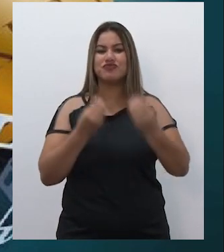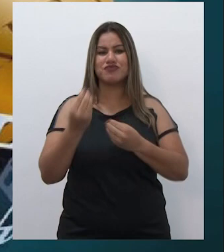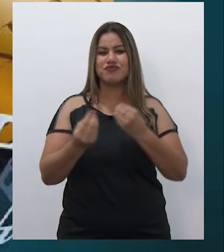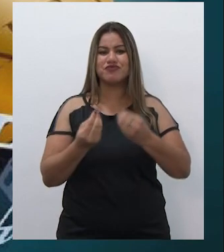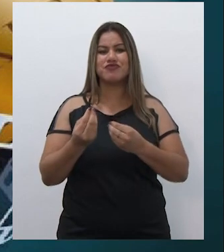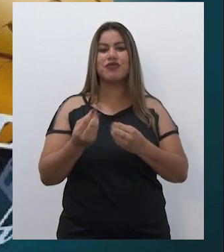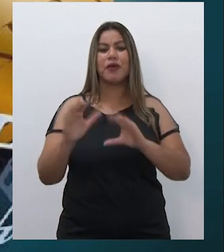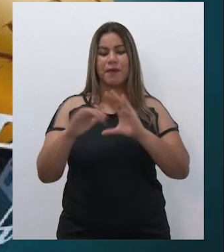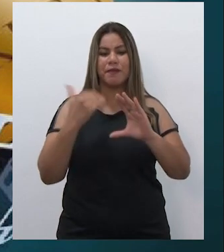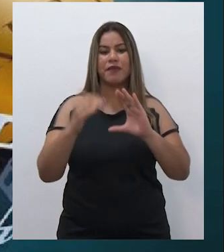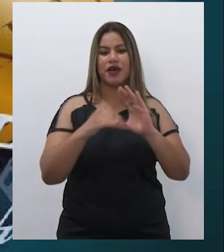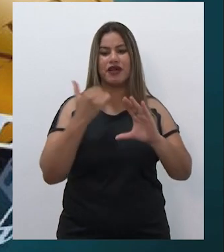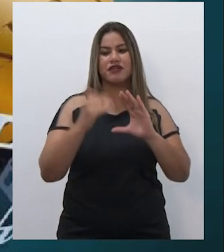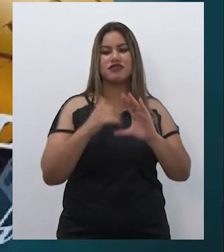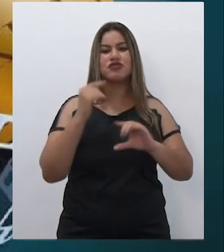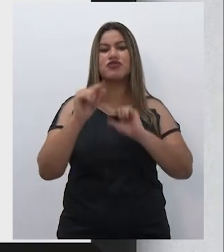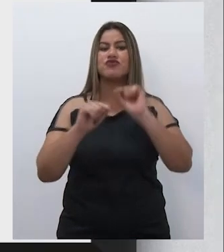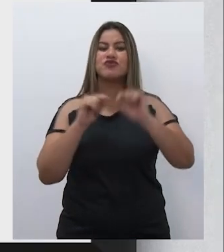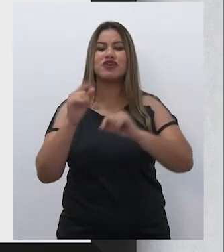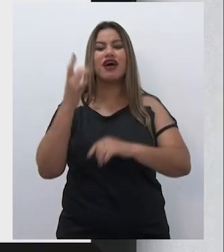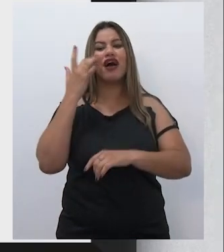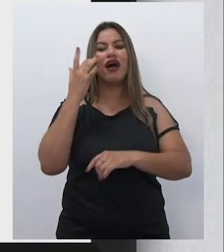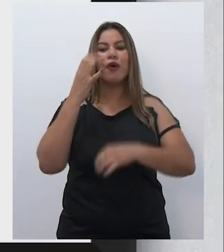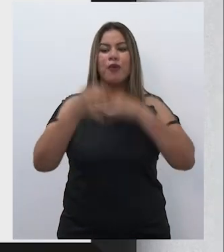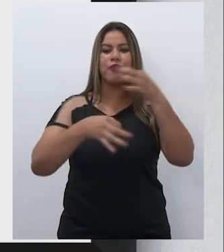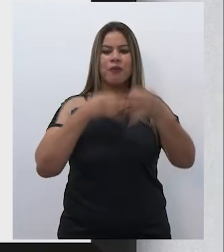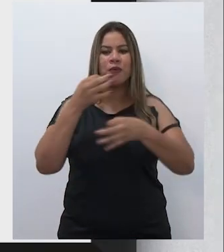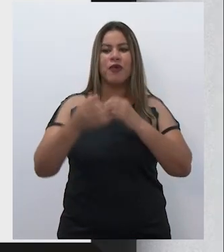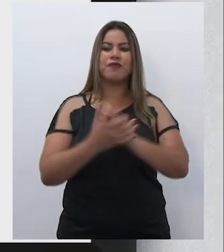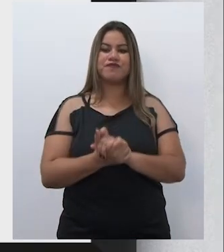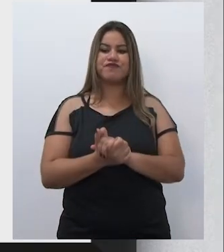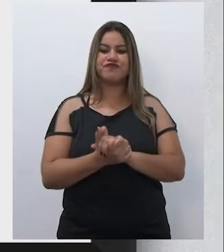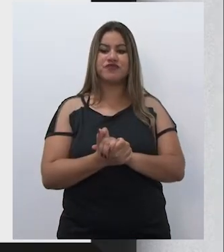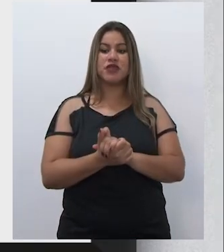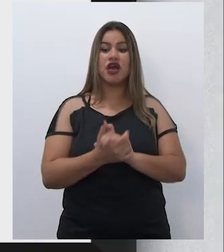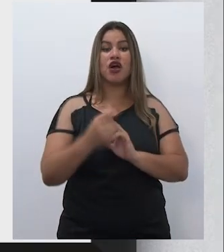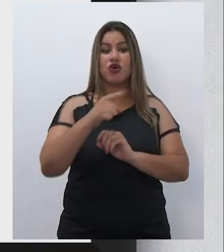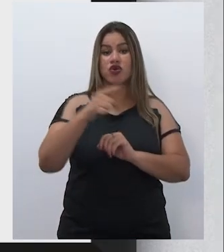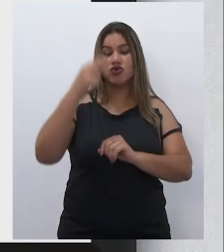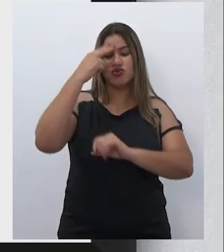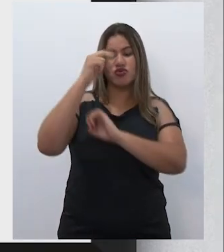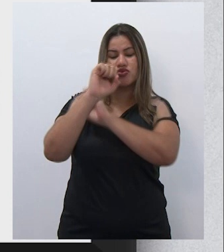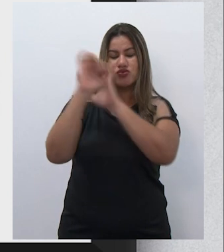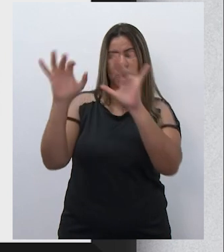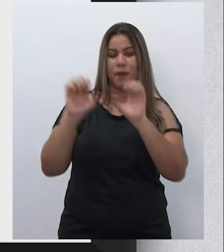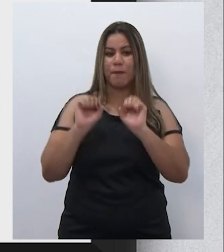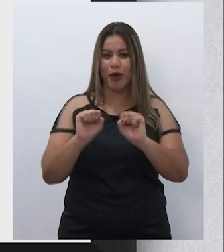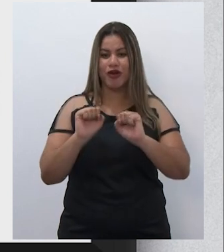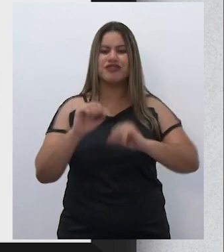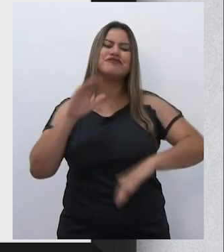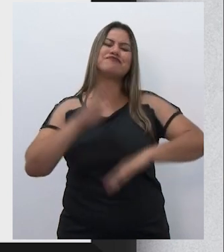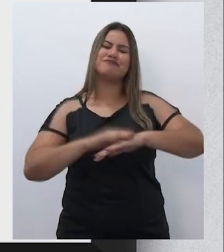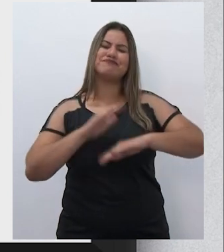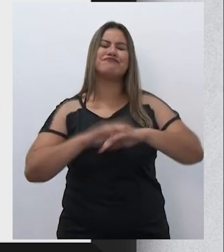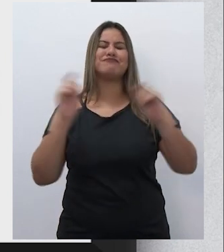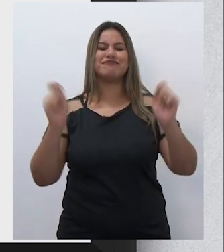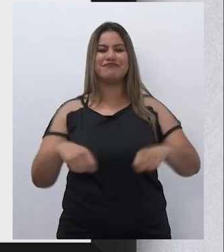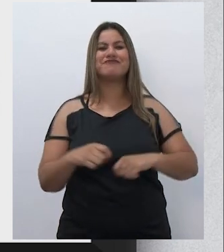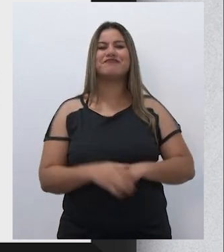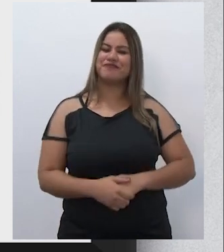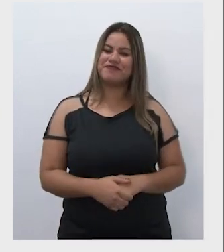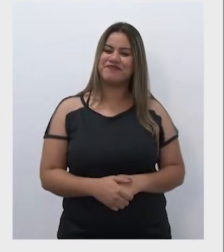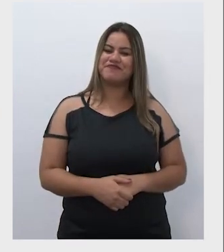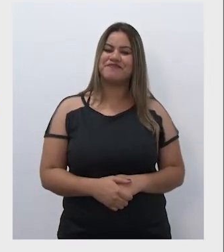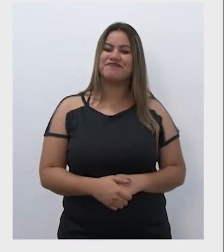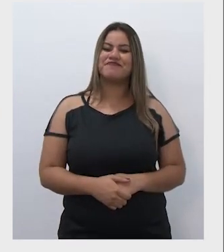Então, manda para a gente, conta o que vocês acharam aqui. Se você pode sonhar, você pode fazer. Não é,